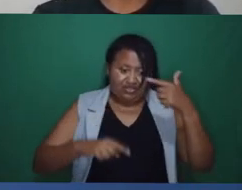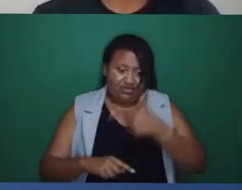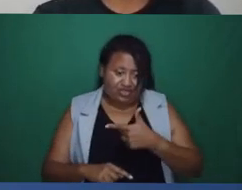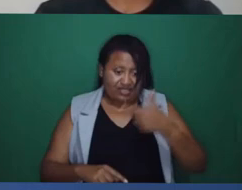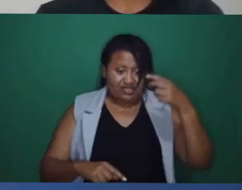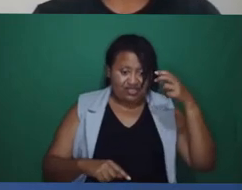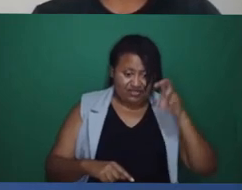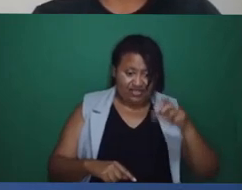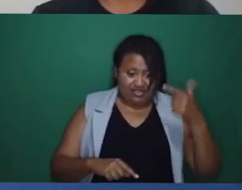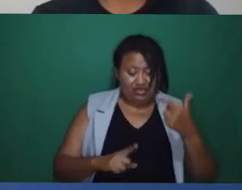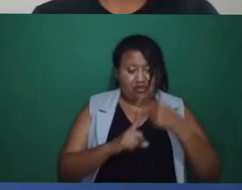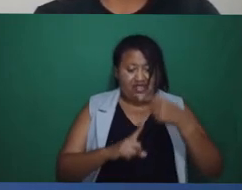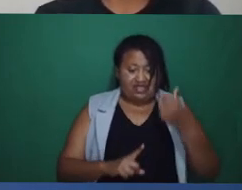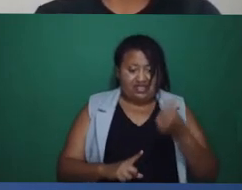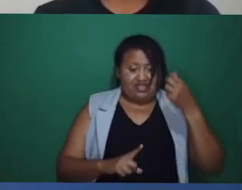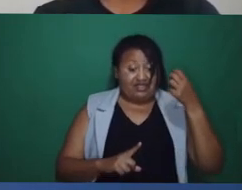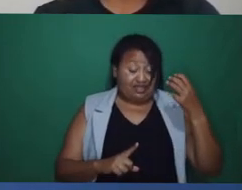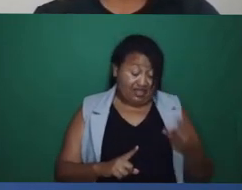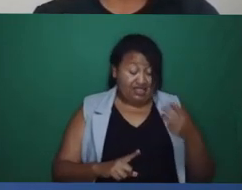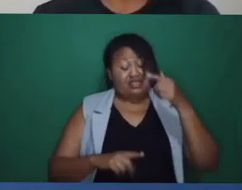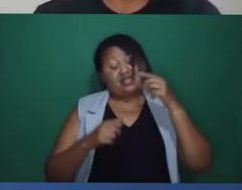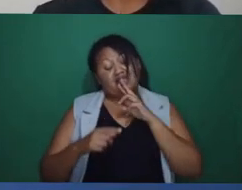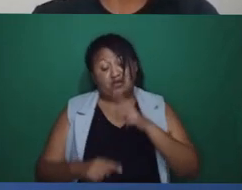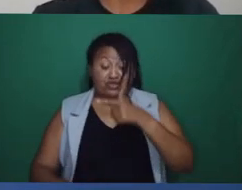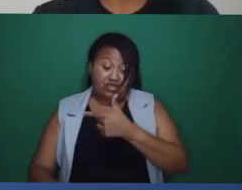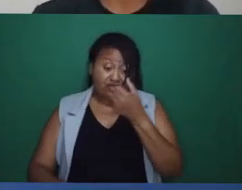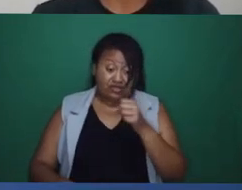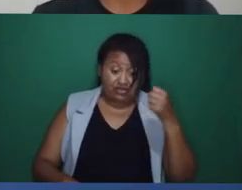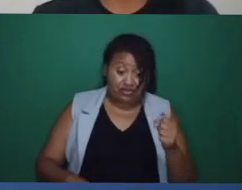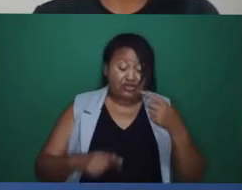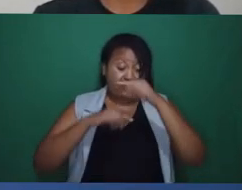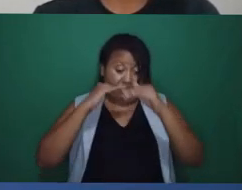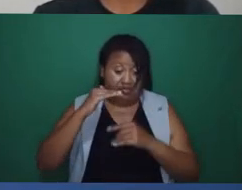288 como os denominadores são iguais permanece 288